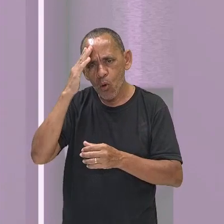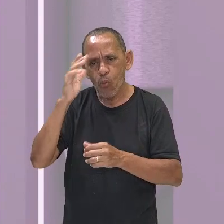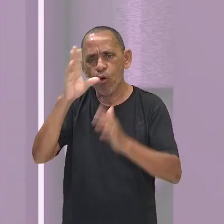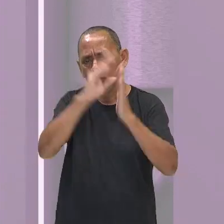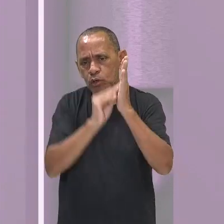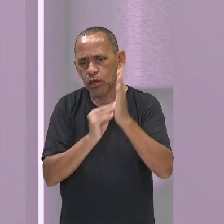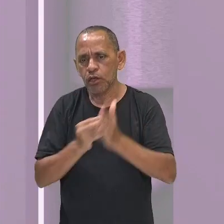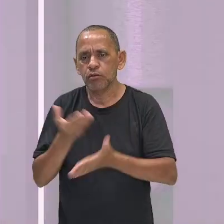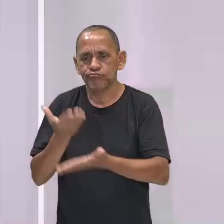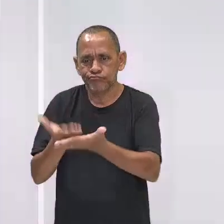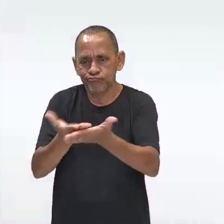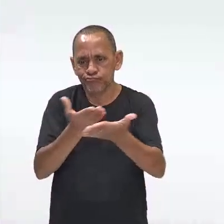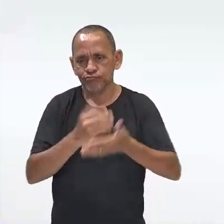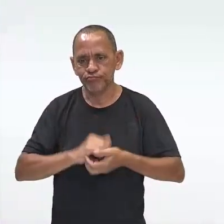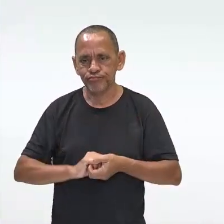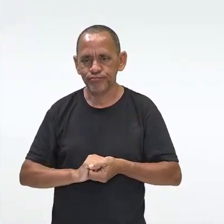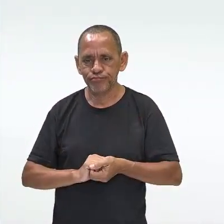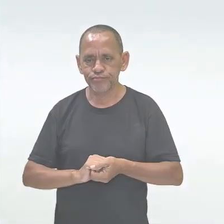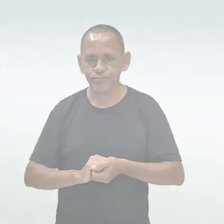aula.